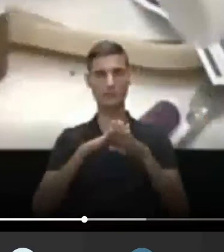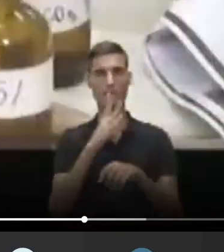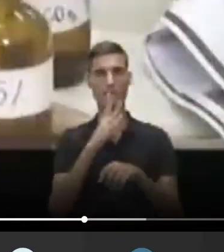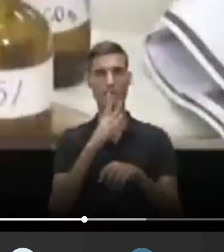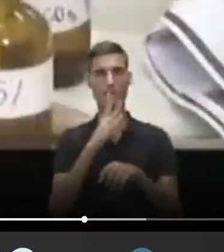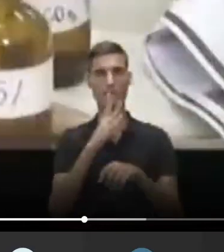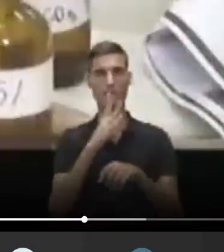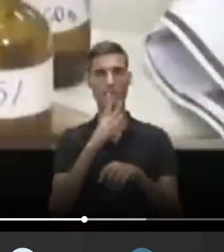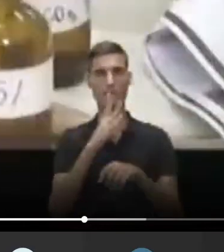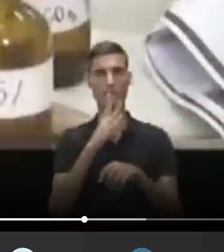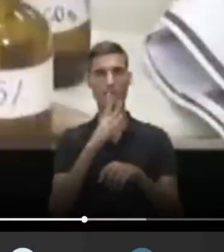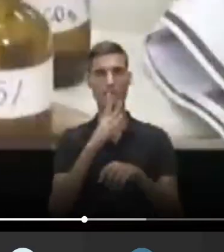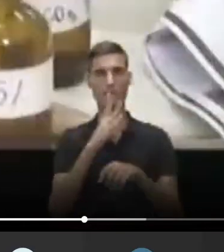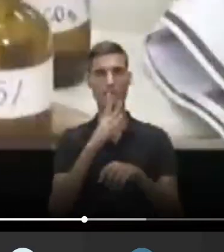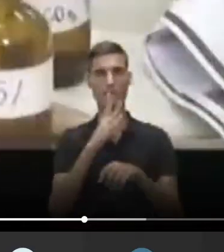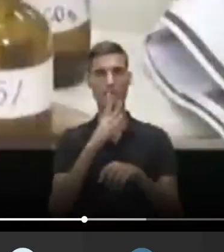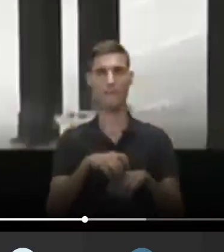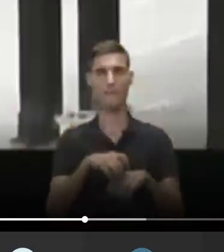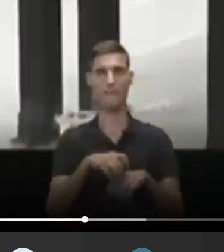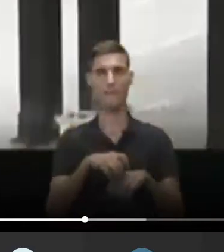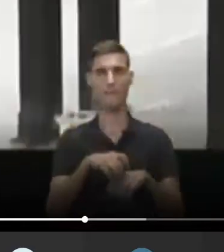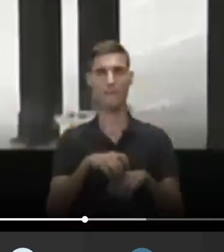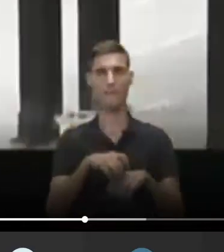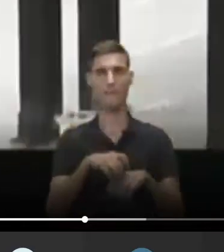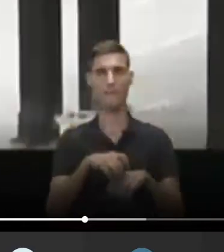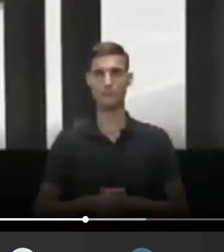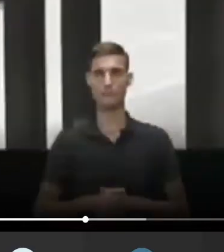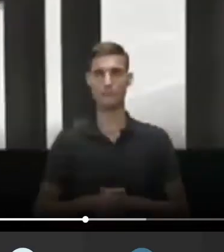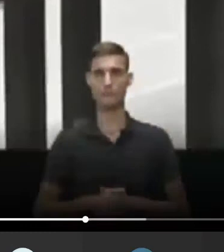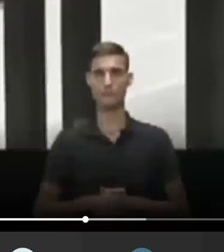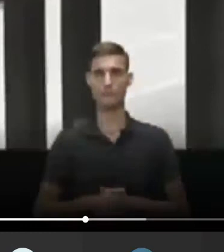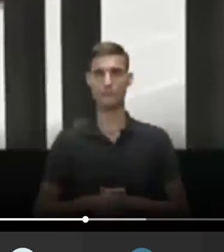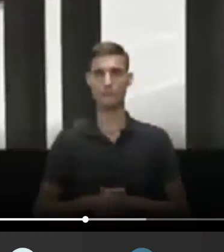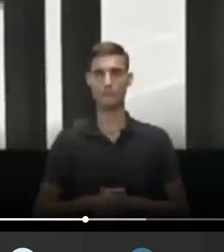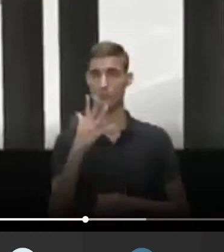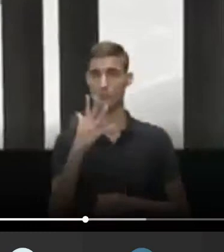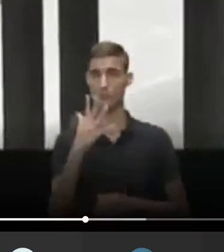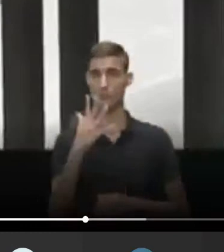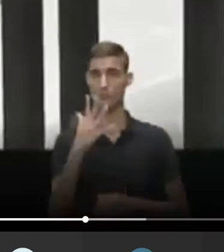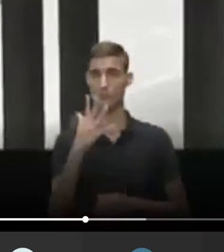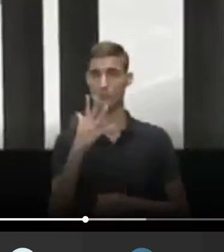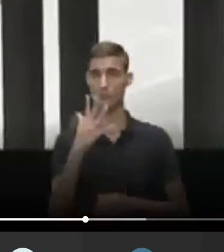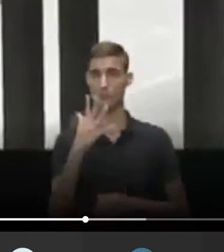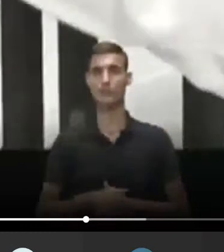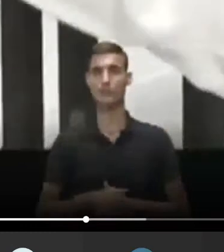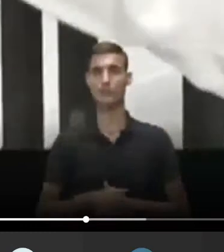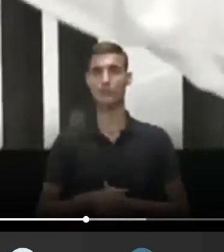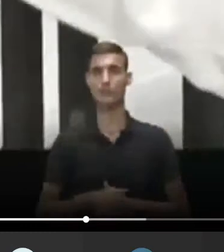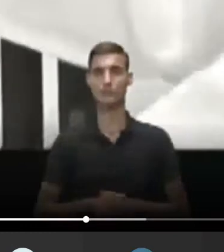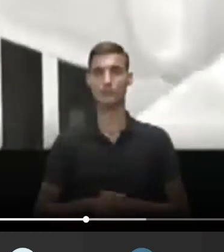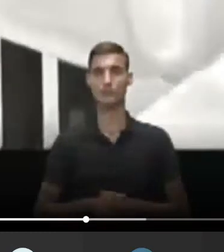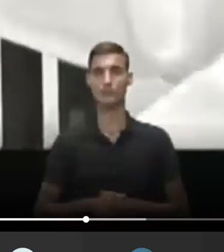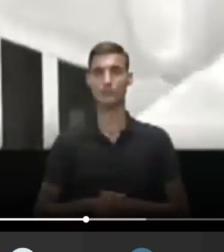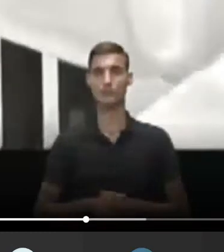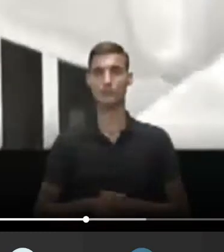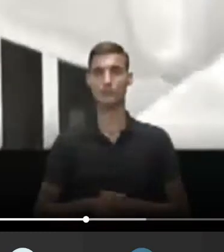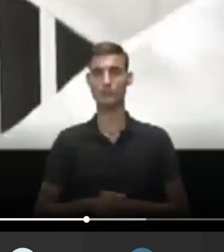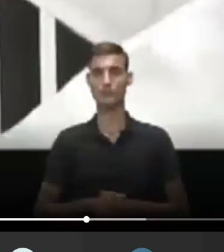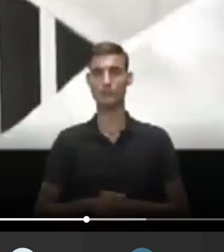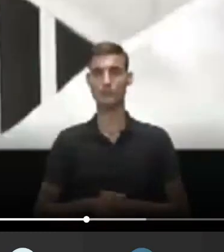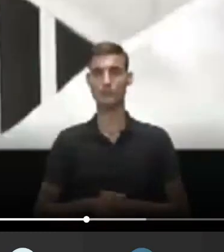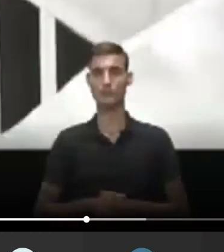dentro do funil com a anilina, e veja que no momento que a gente já coloca, já há separação, né? A